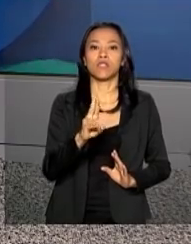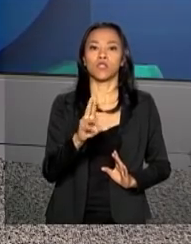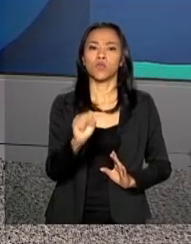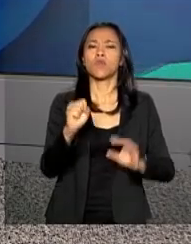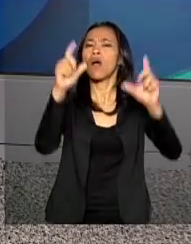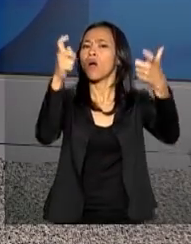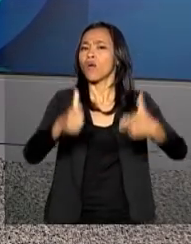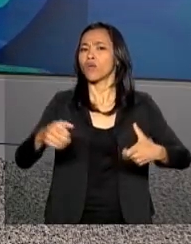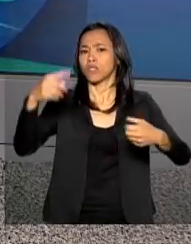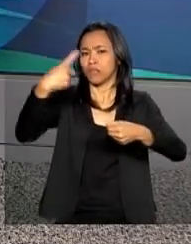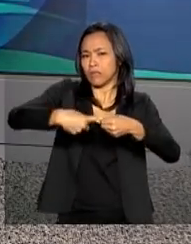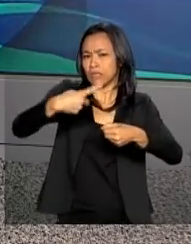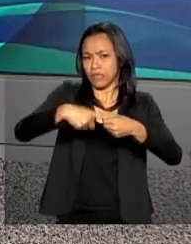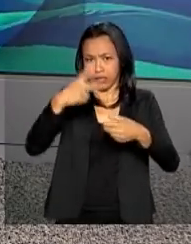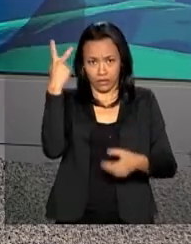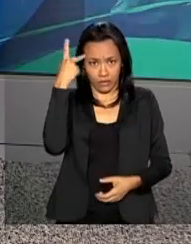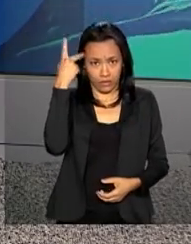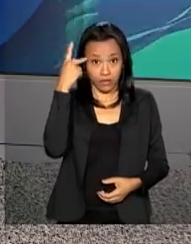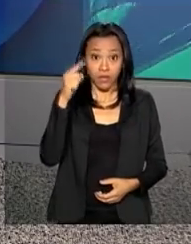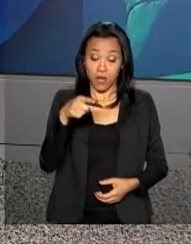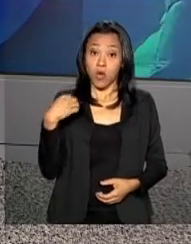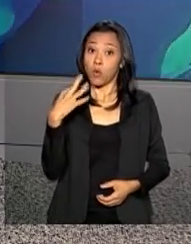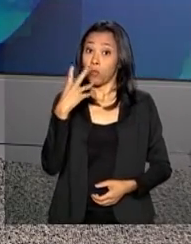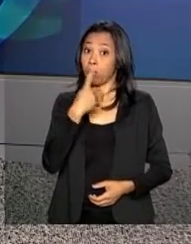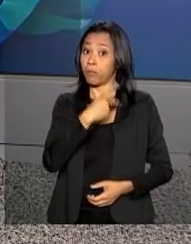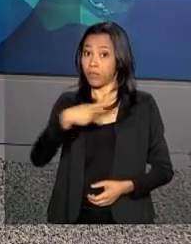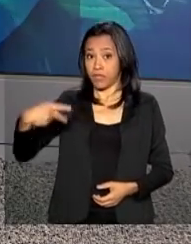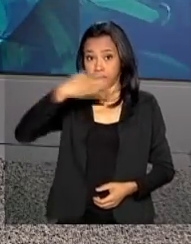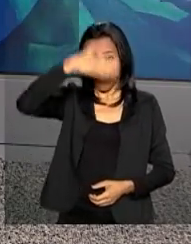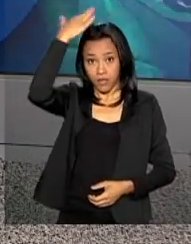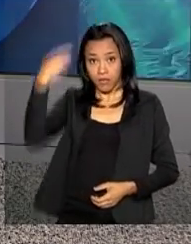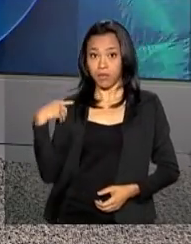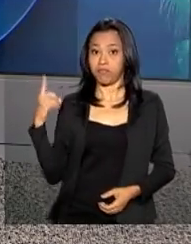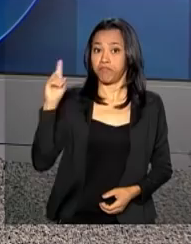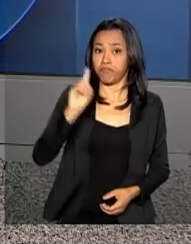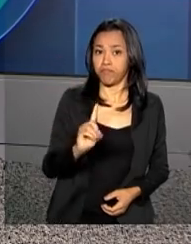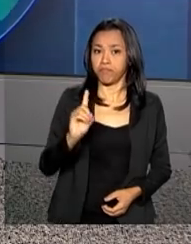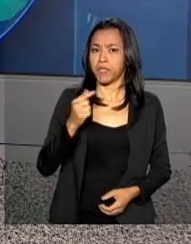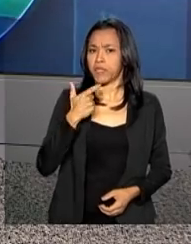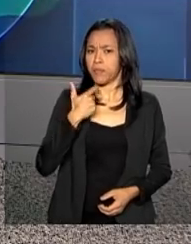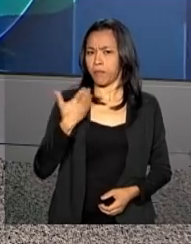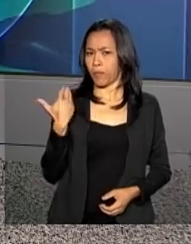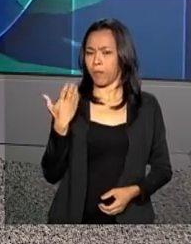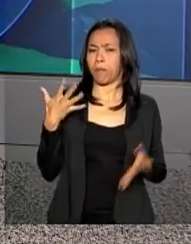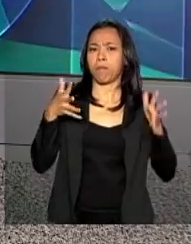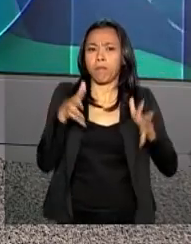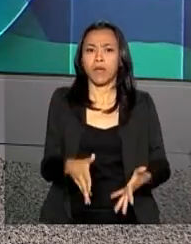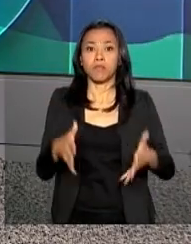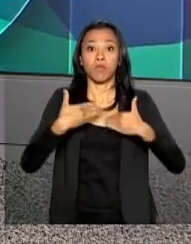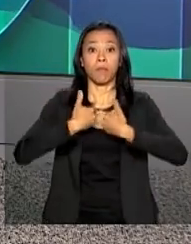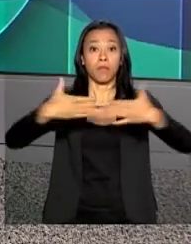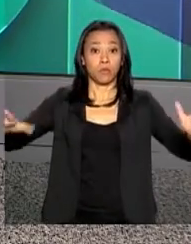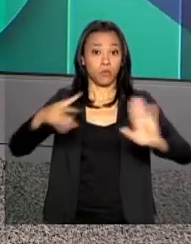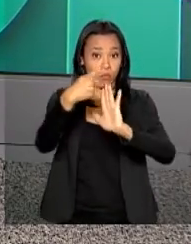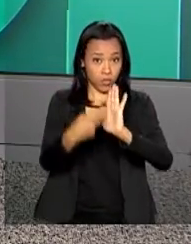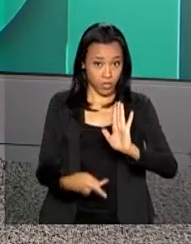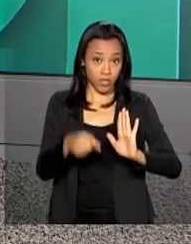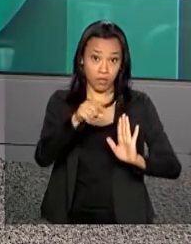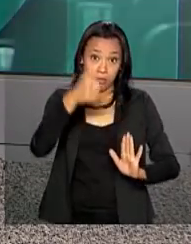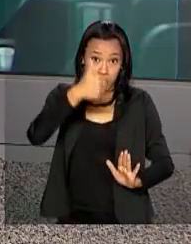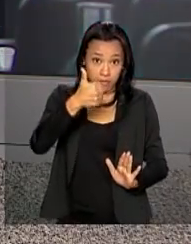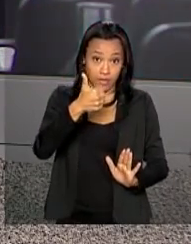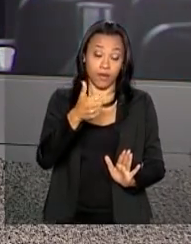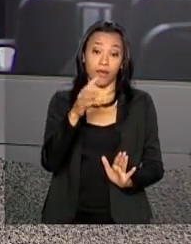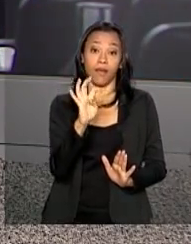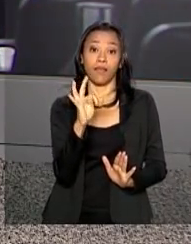Campinas, São Paulo. O presidente Michel Temer participou agora há pouco da inauguração da primeira etapa do projeto. O repórter Ricardo